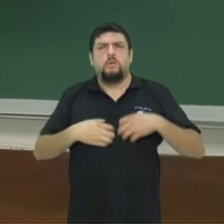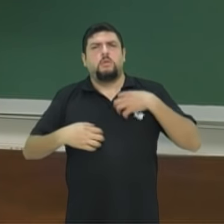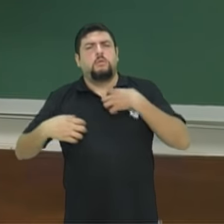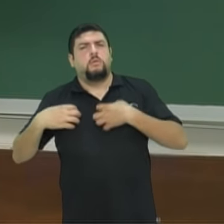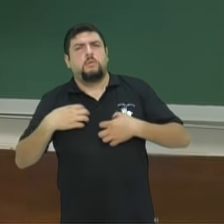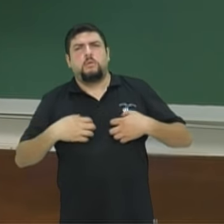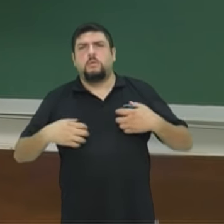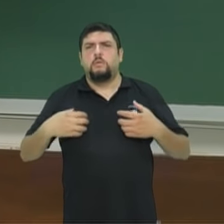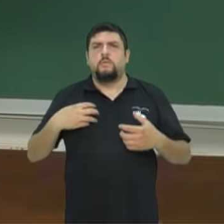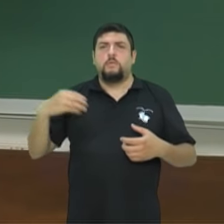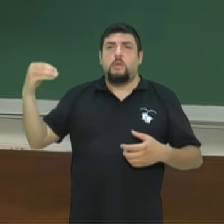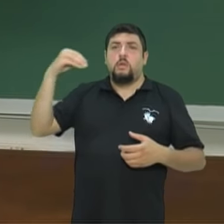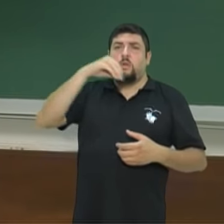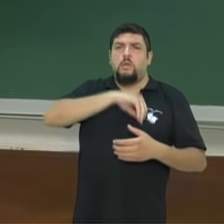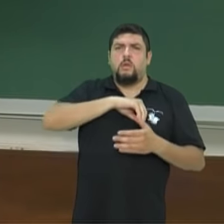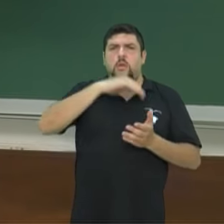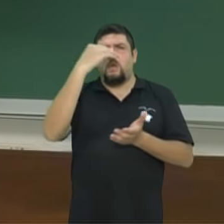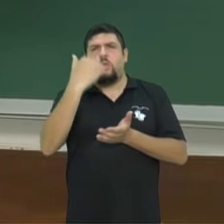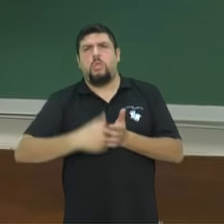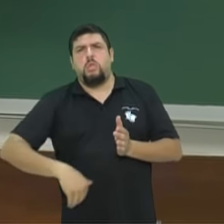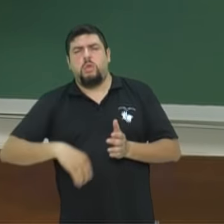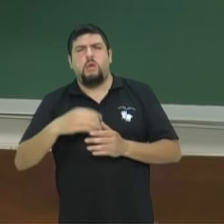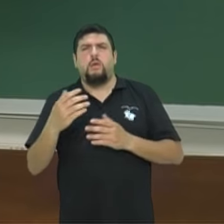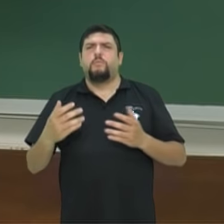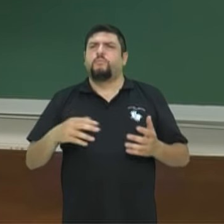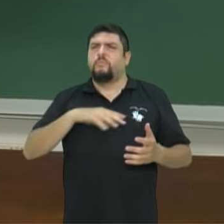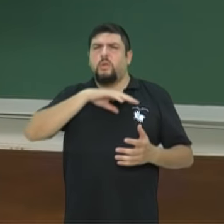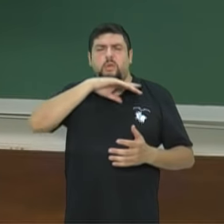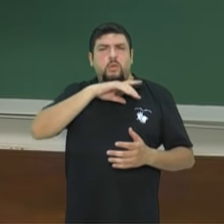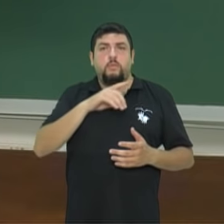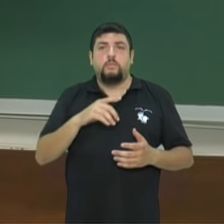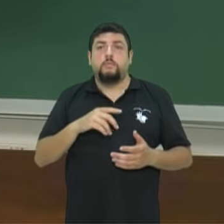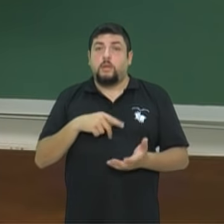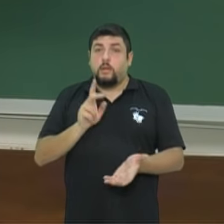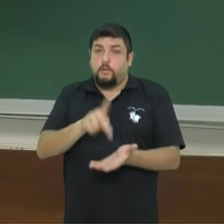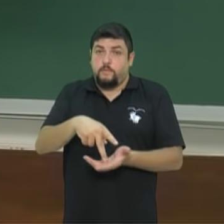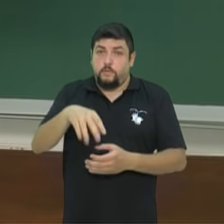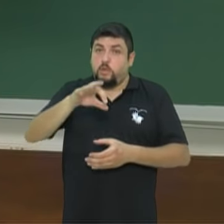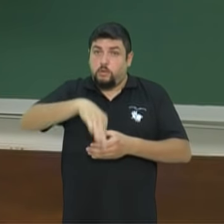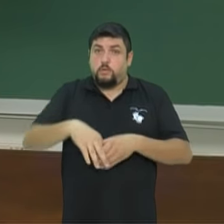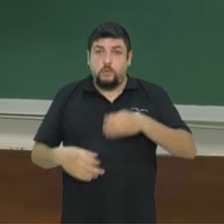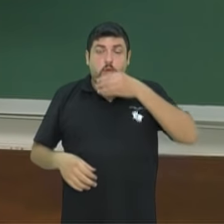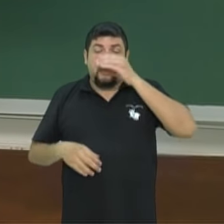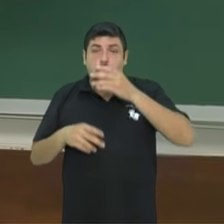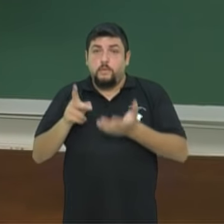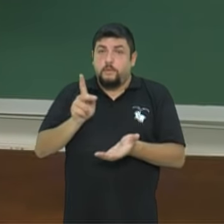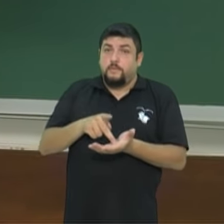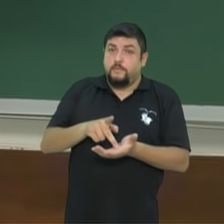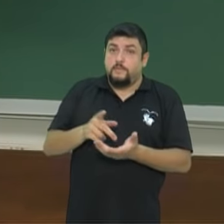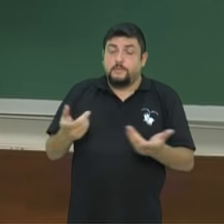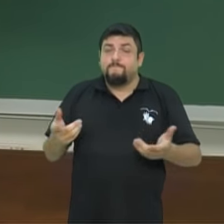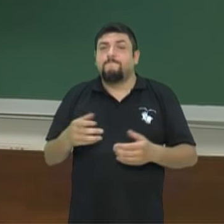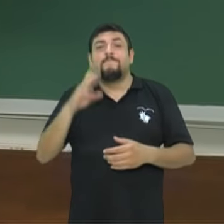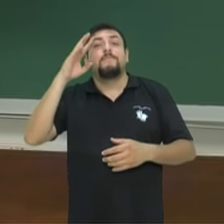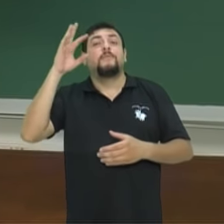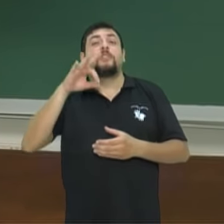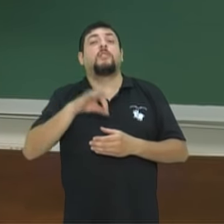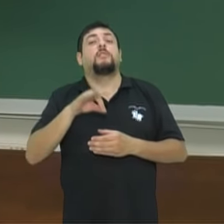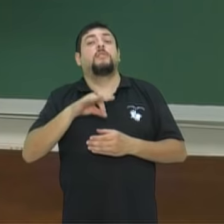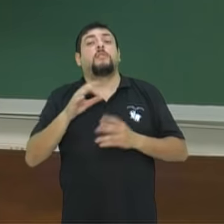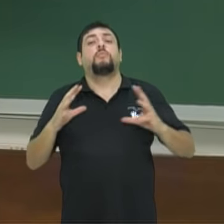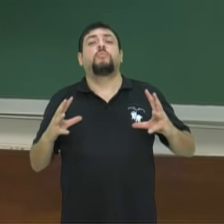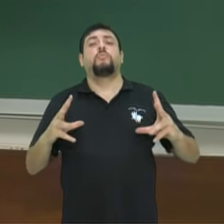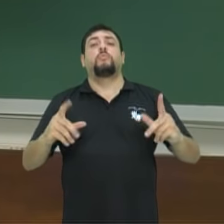cai na conta, a pessoa não vê a cor do dinheiro, né? E aí tem que tomar chá de camomila mesmo. Então, haja camomila aí para poder dar conta, né? De acalmar